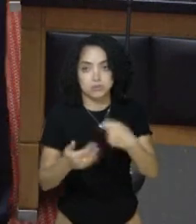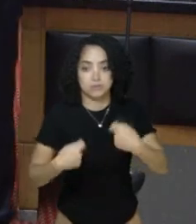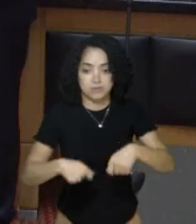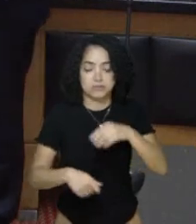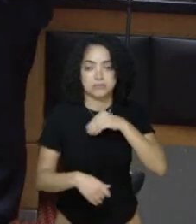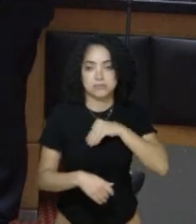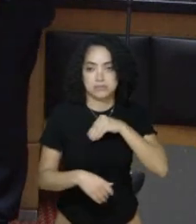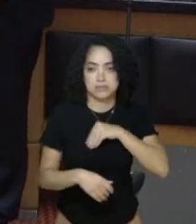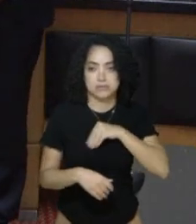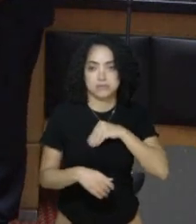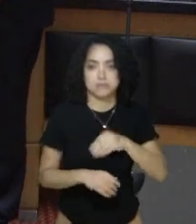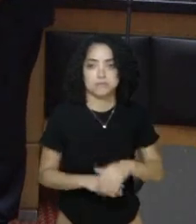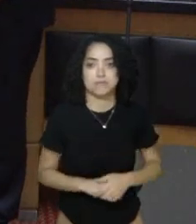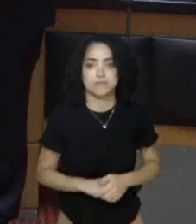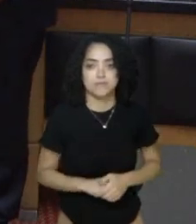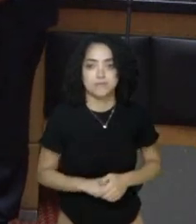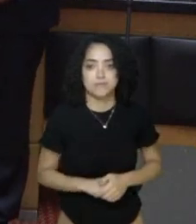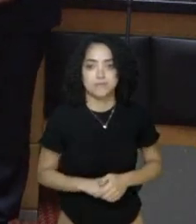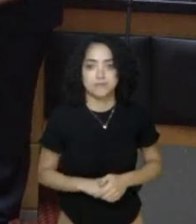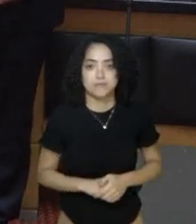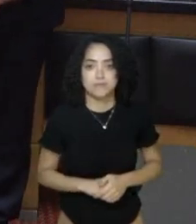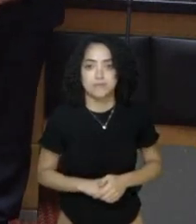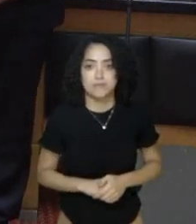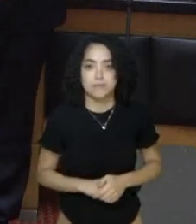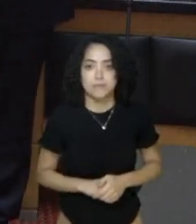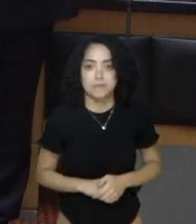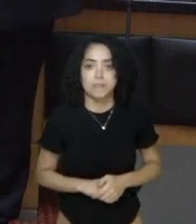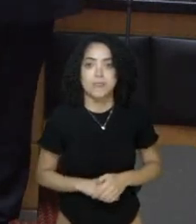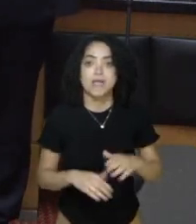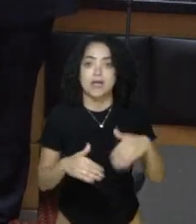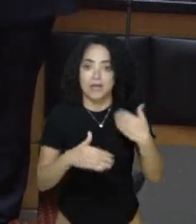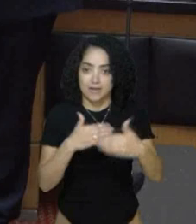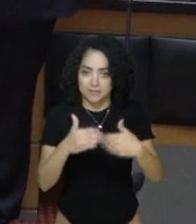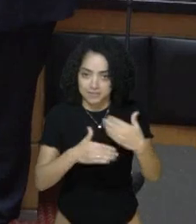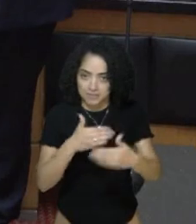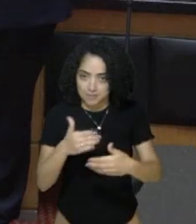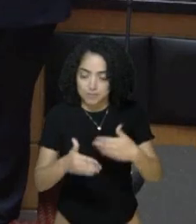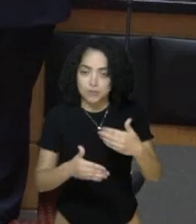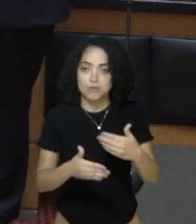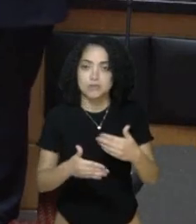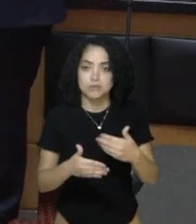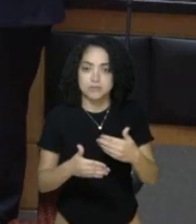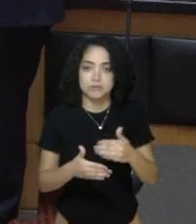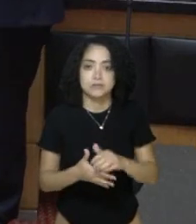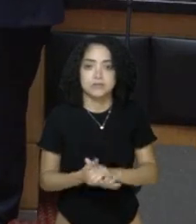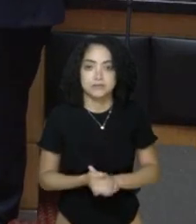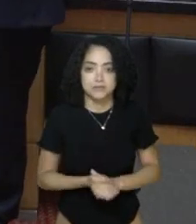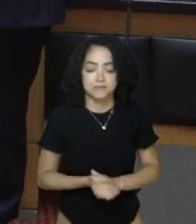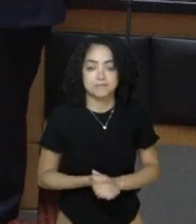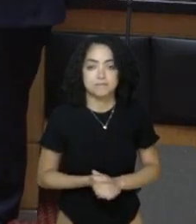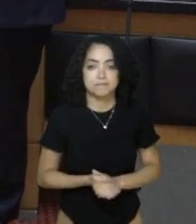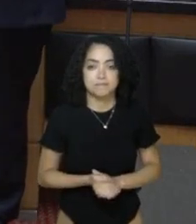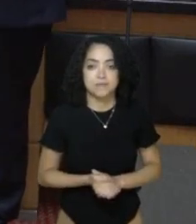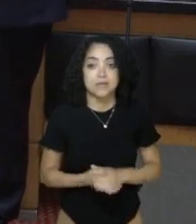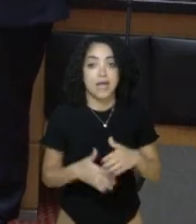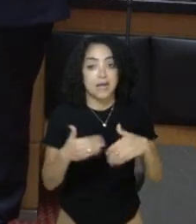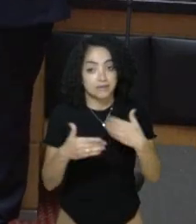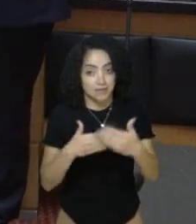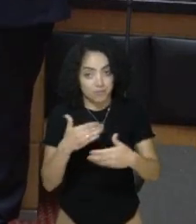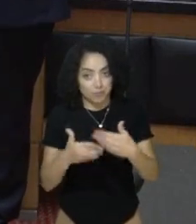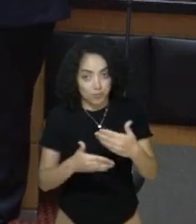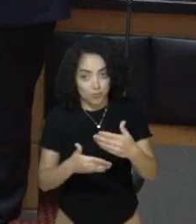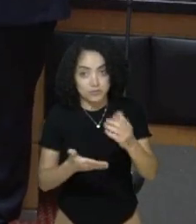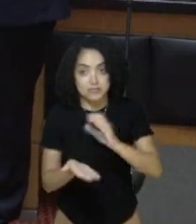O motivo da briga foi essa. Tá? Aí depois ele se convenceu. É, lógico, lógico. Aí depois ele